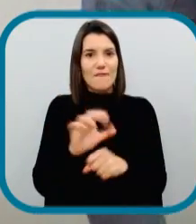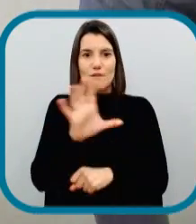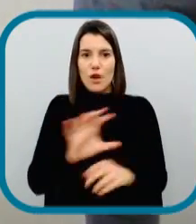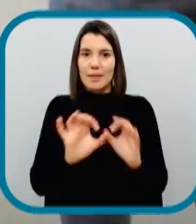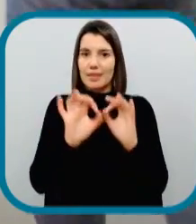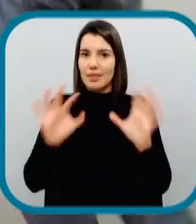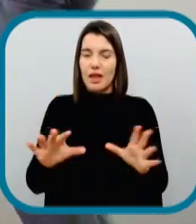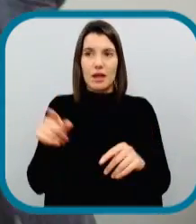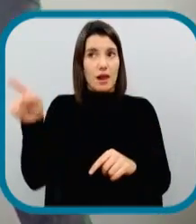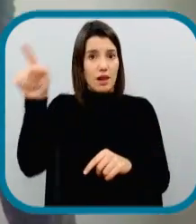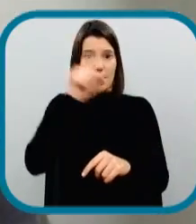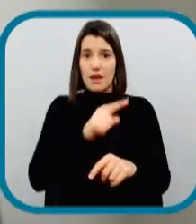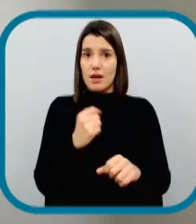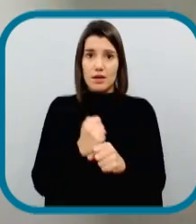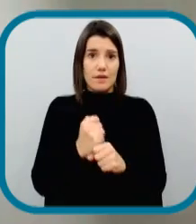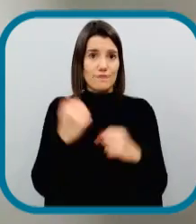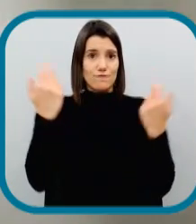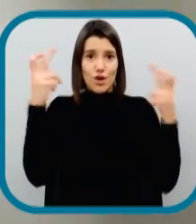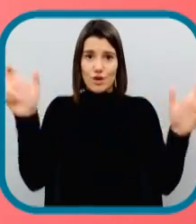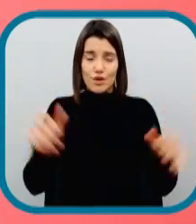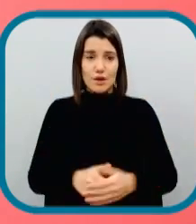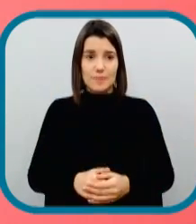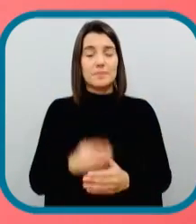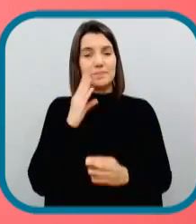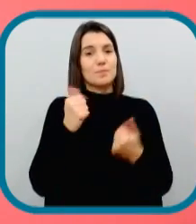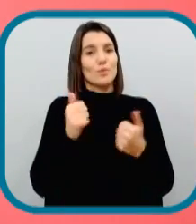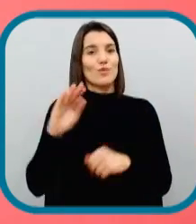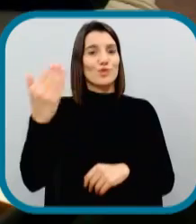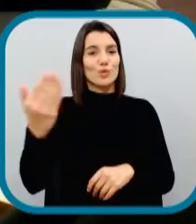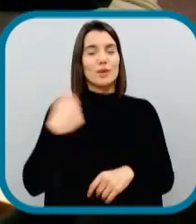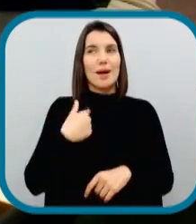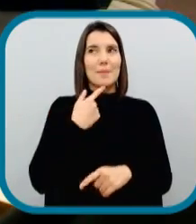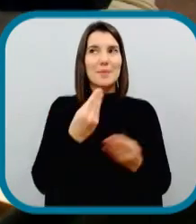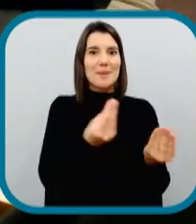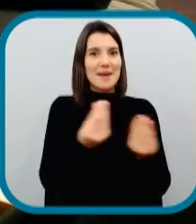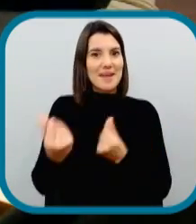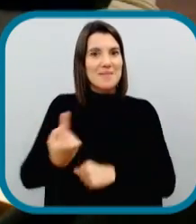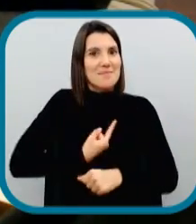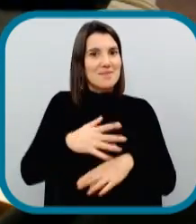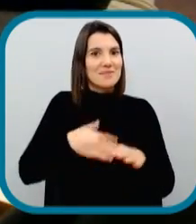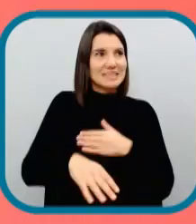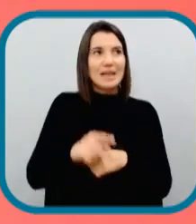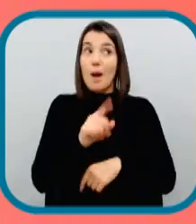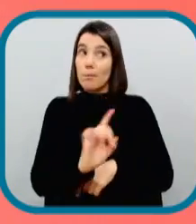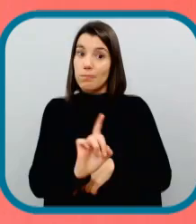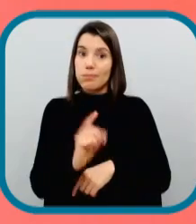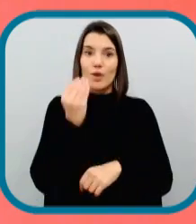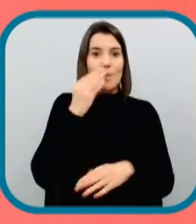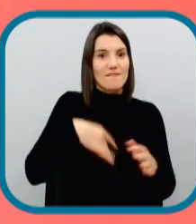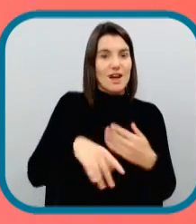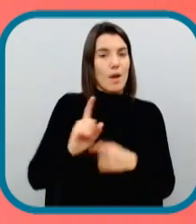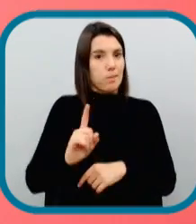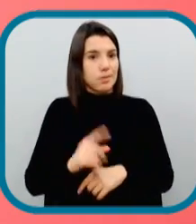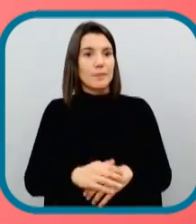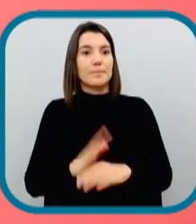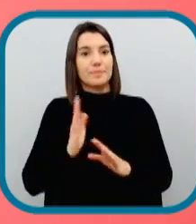exatamente da mesma forma como é feito no mercado de trabalho. Acho que vai ser muito bom para o futuro. Tenho uma ideia do que é que vou ter de fazer e o que é que não, e como é que se faz e como